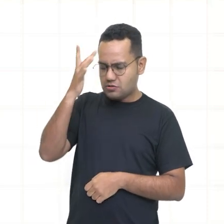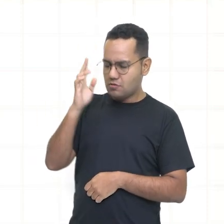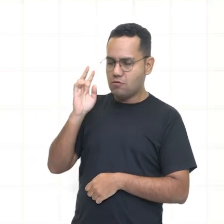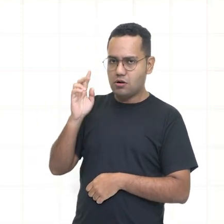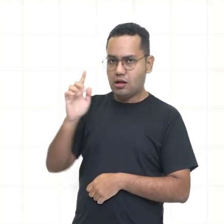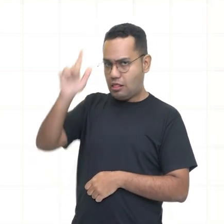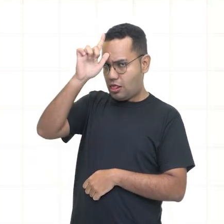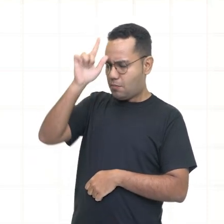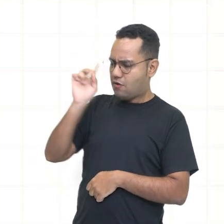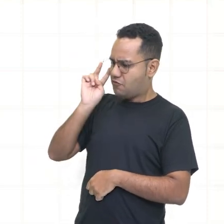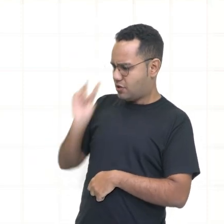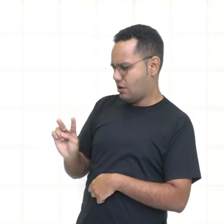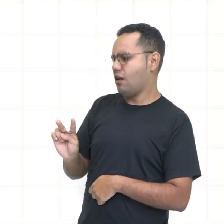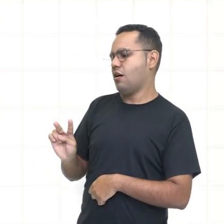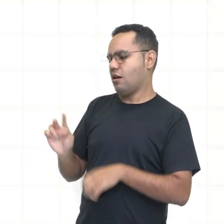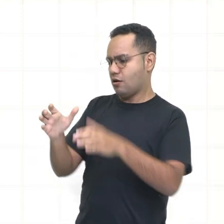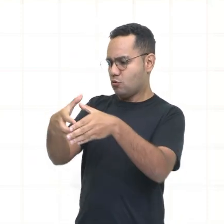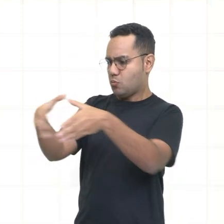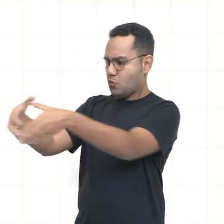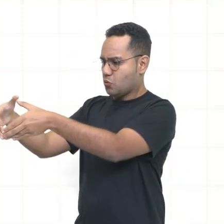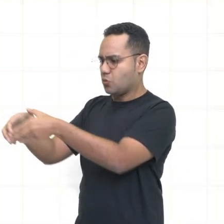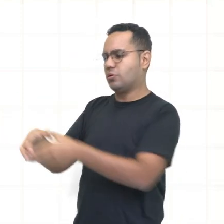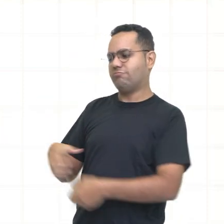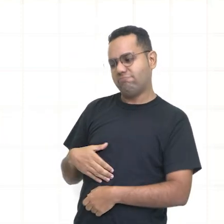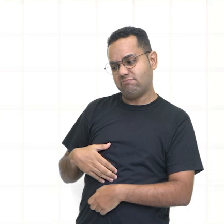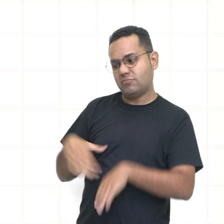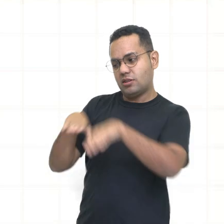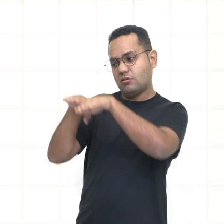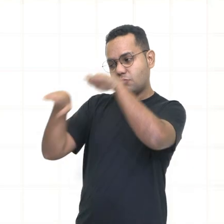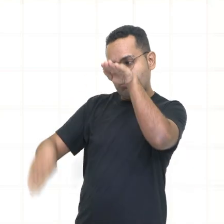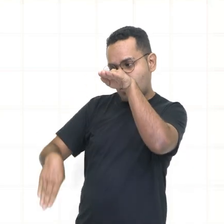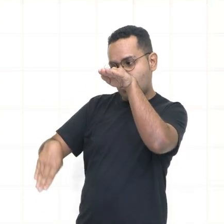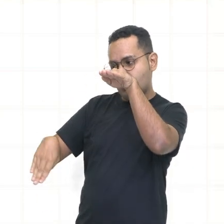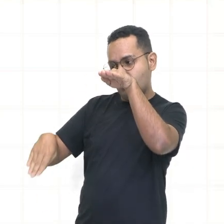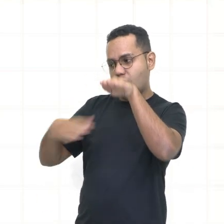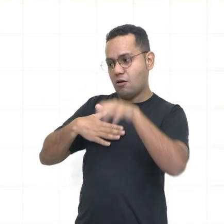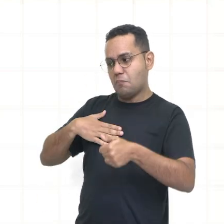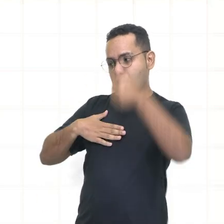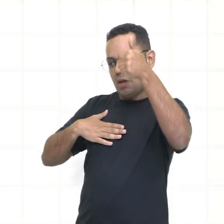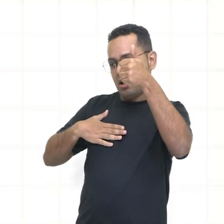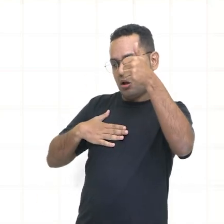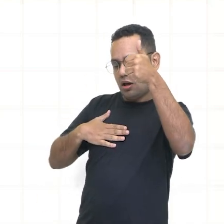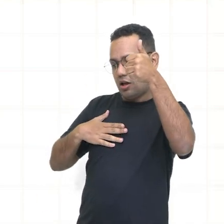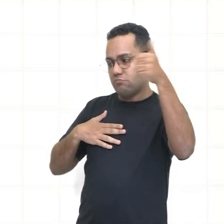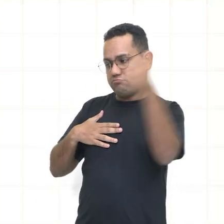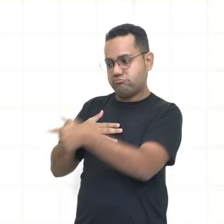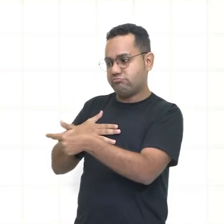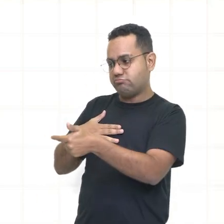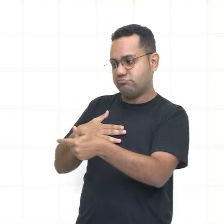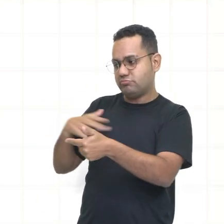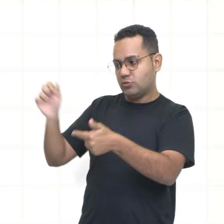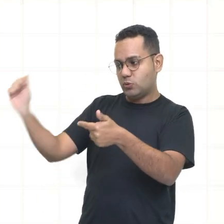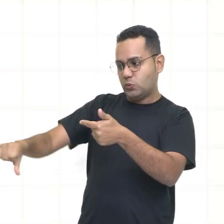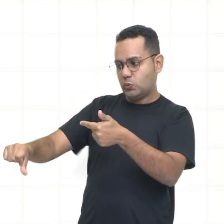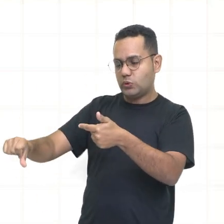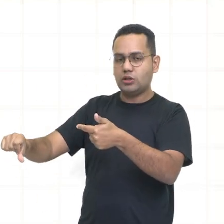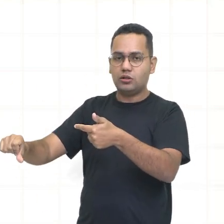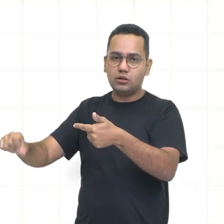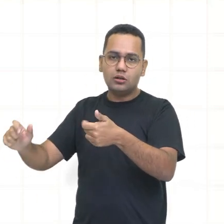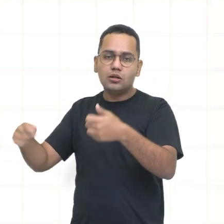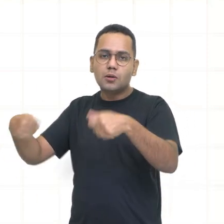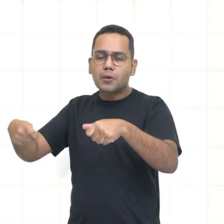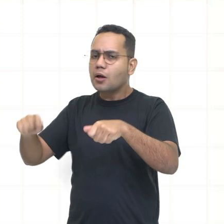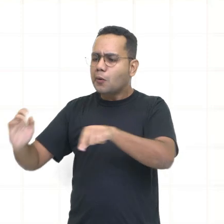eles consideravam pura e que deveria ser servida por todas as outras raças, que é justamente a raça